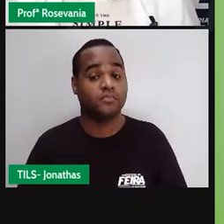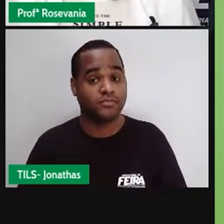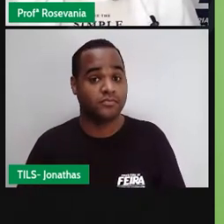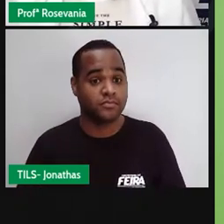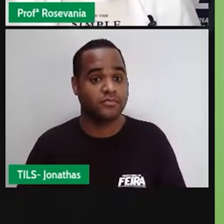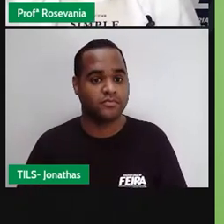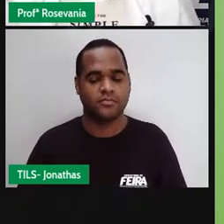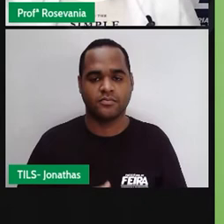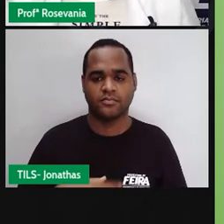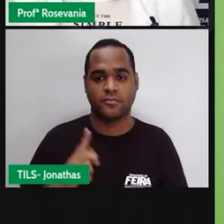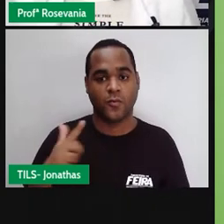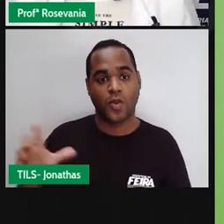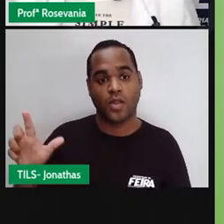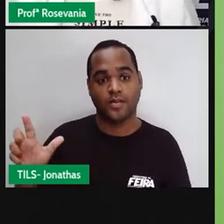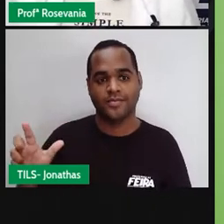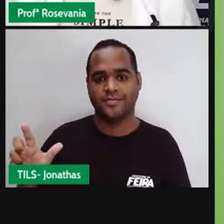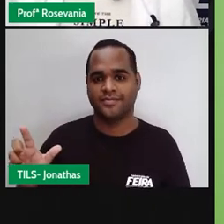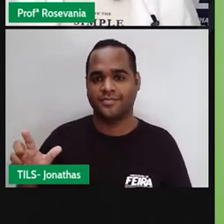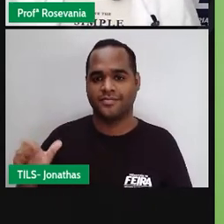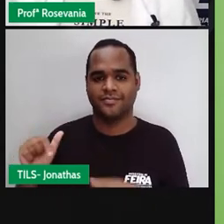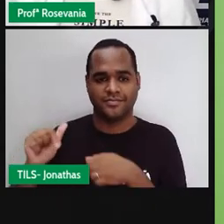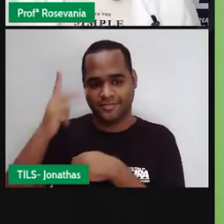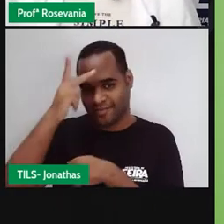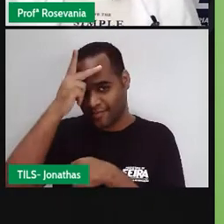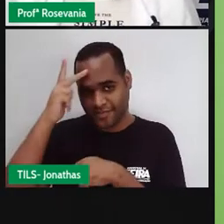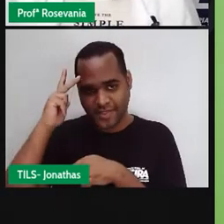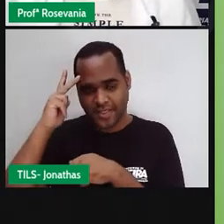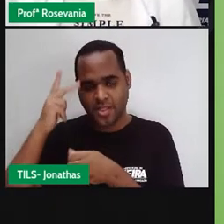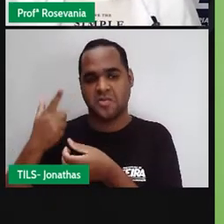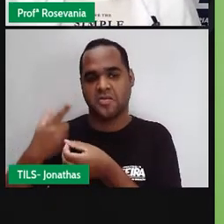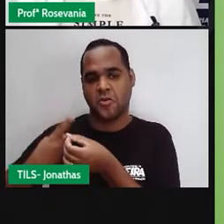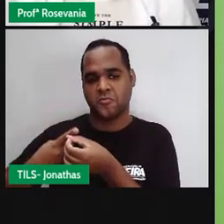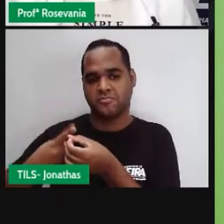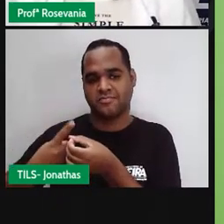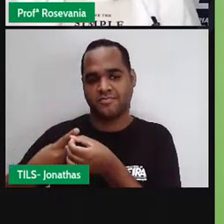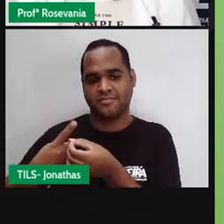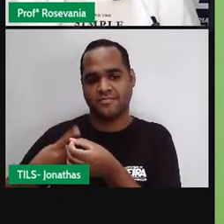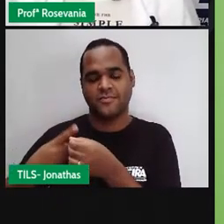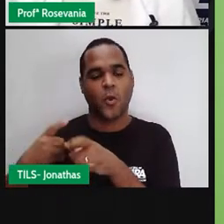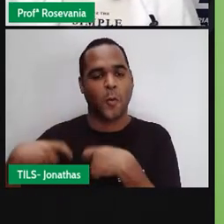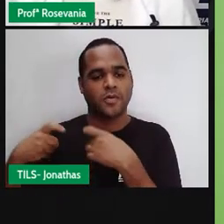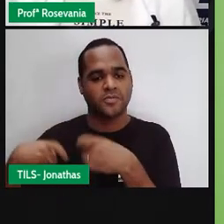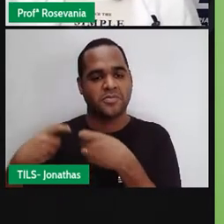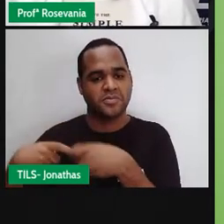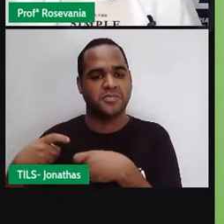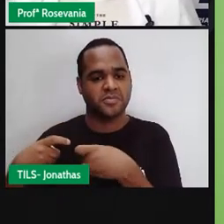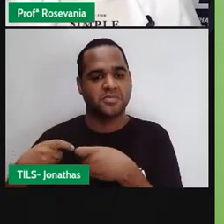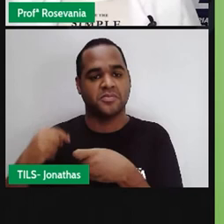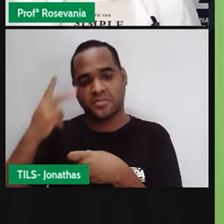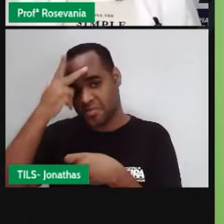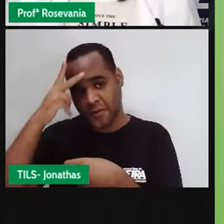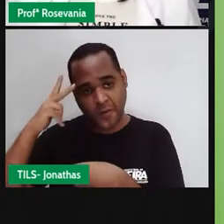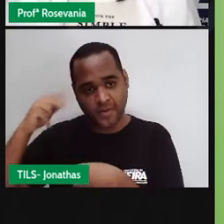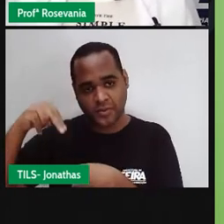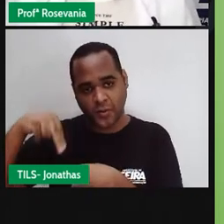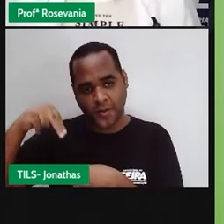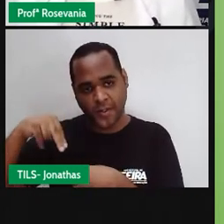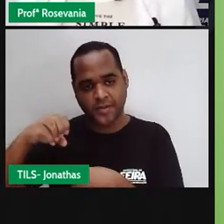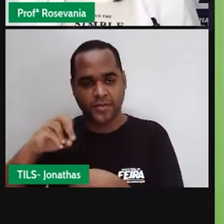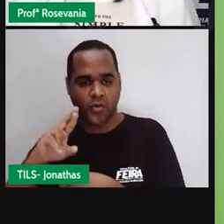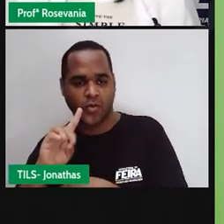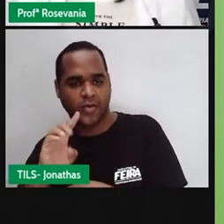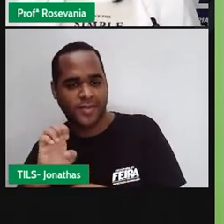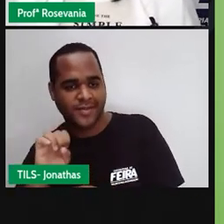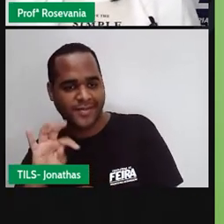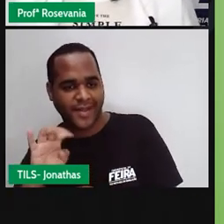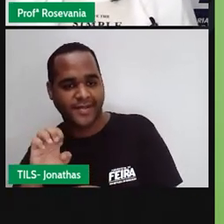né, eu boto aquela ideia do êxodo, né, da saída, né, desse processo migratório dos nordestinos para migrar